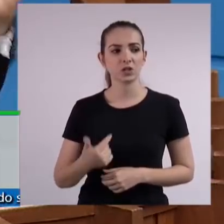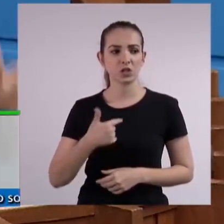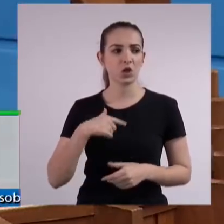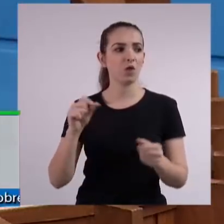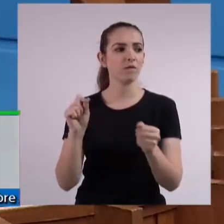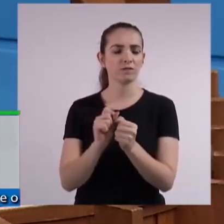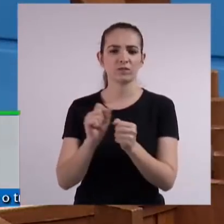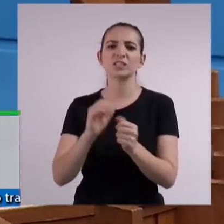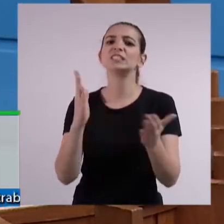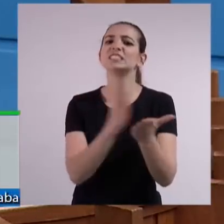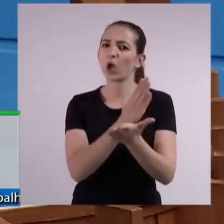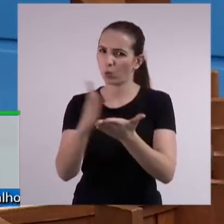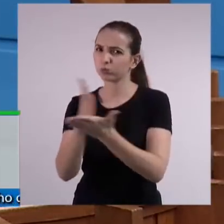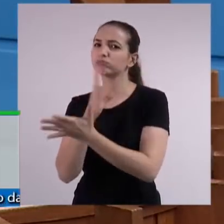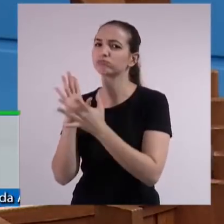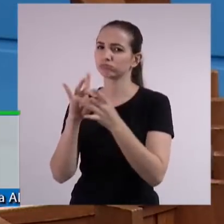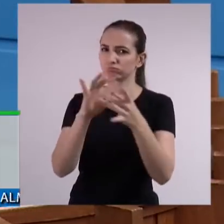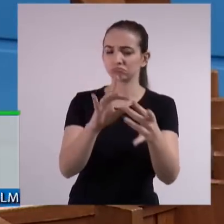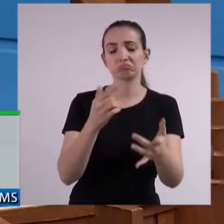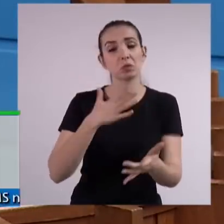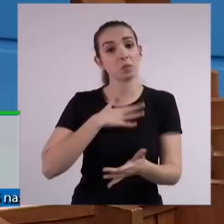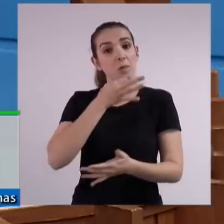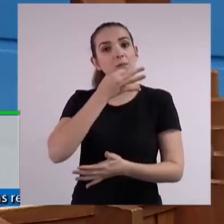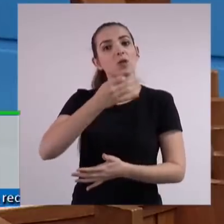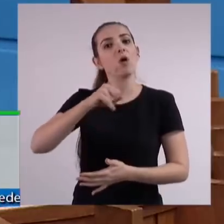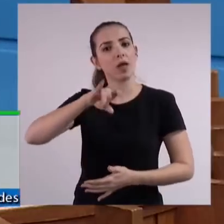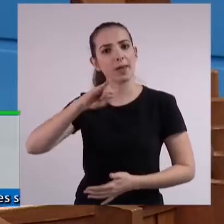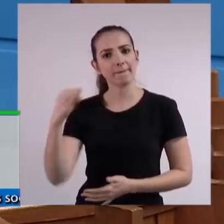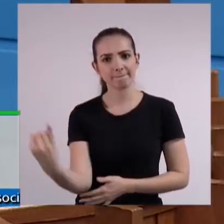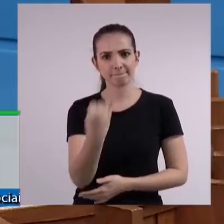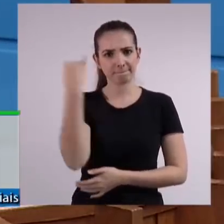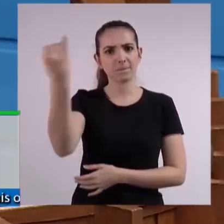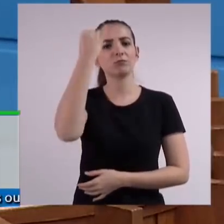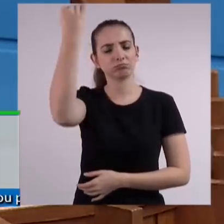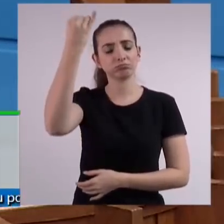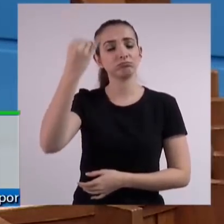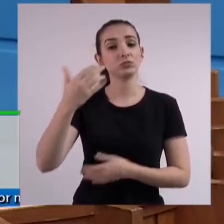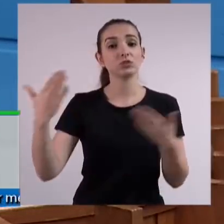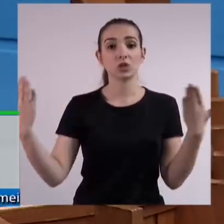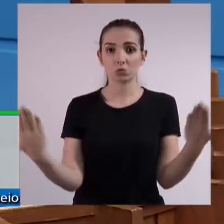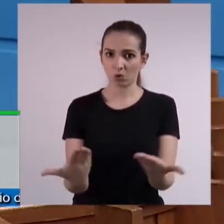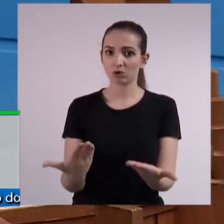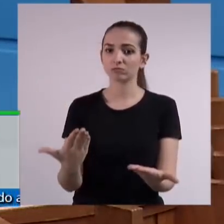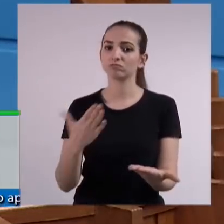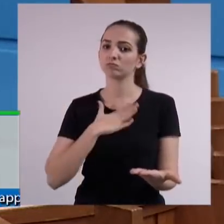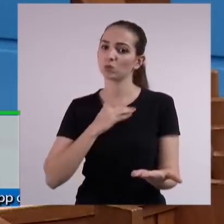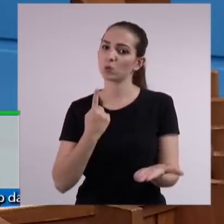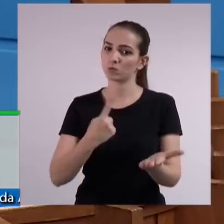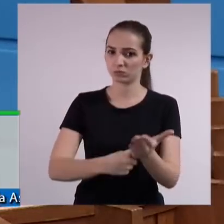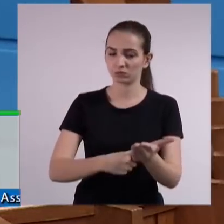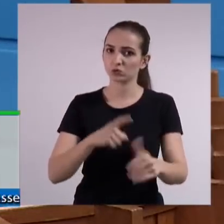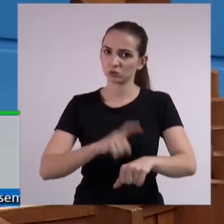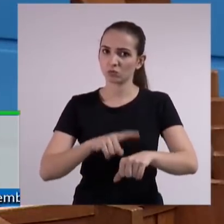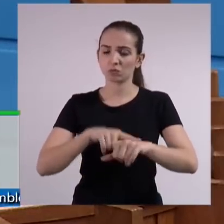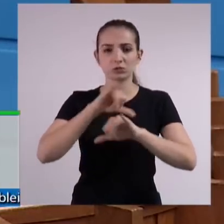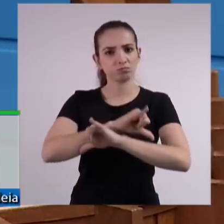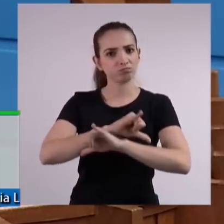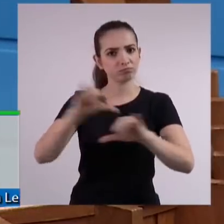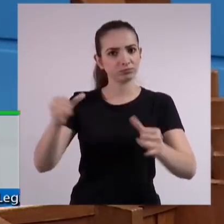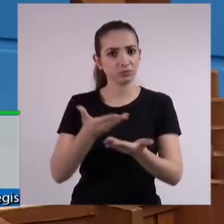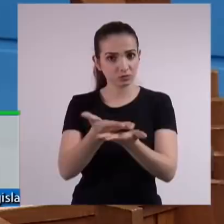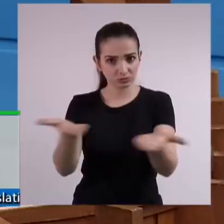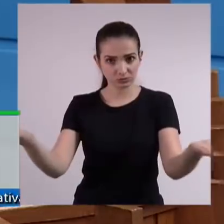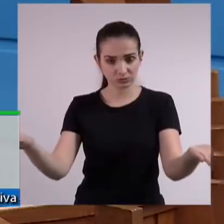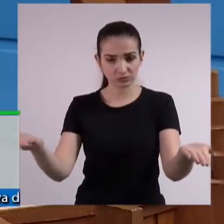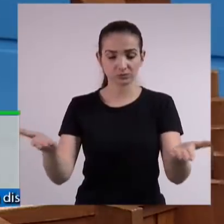algumas questões que entendo importantes e relevantes e cabe a mim aqui neste momento traduzi-las aos senhores.